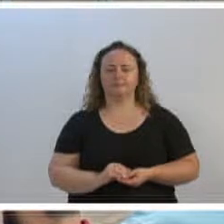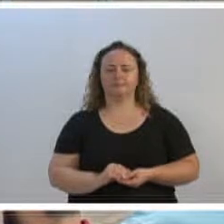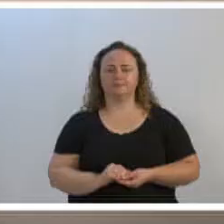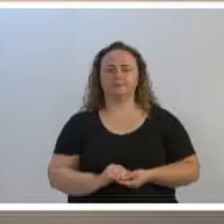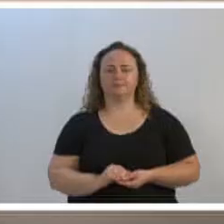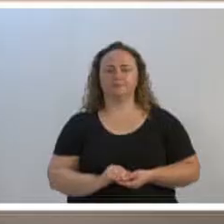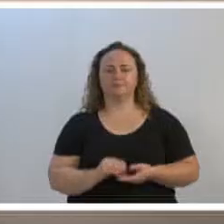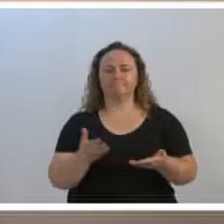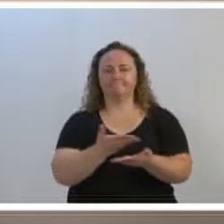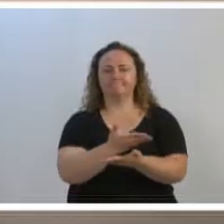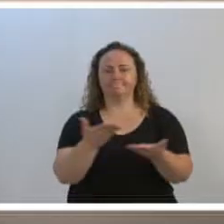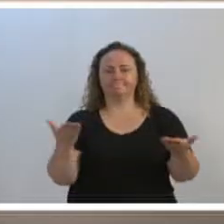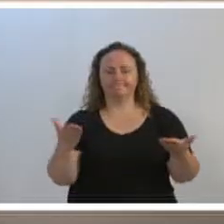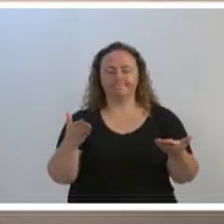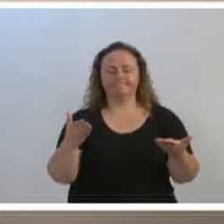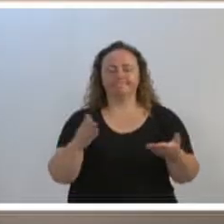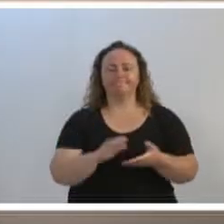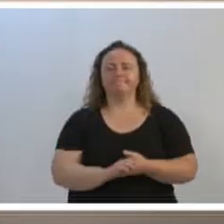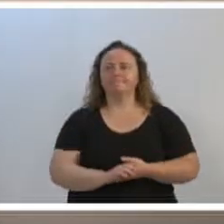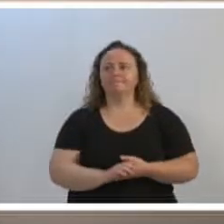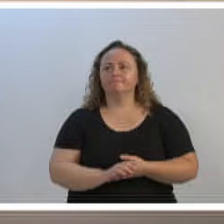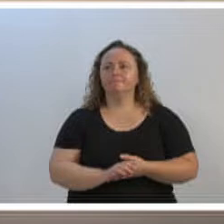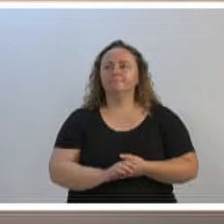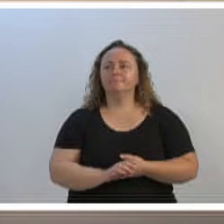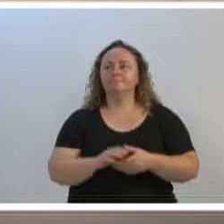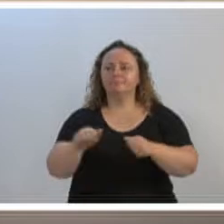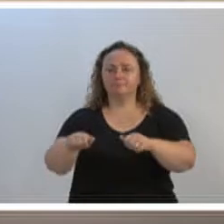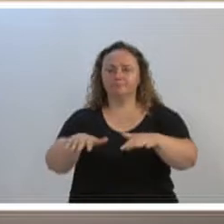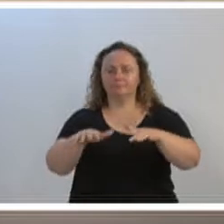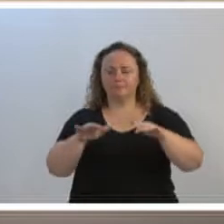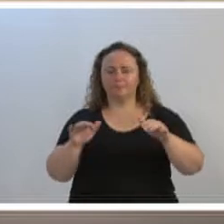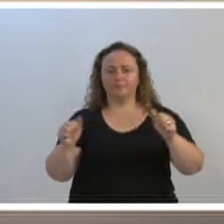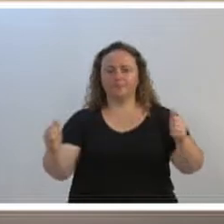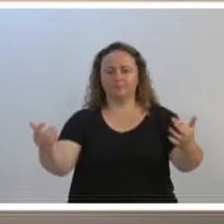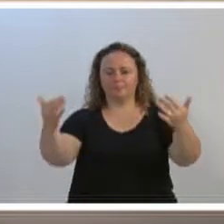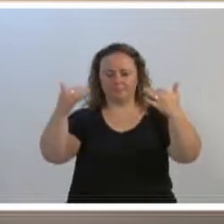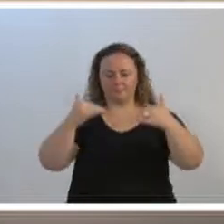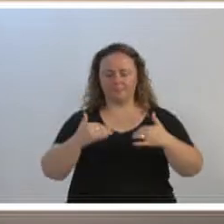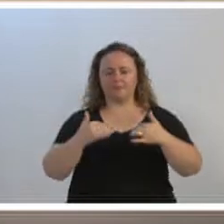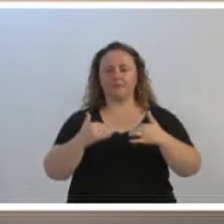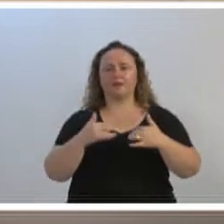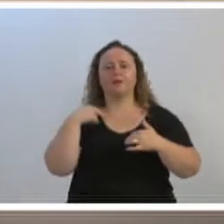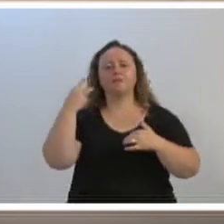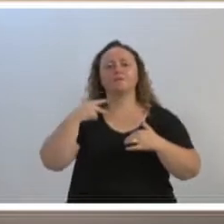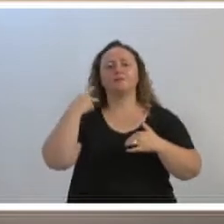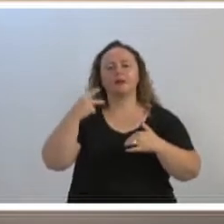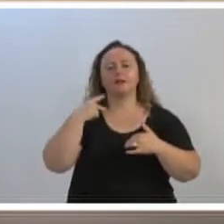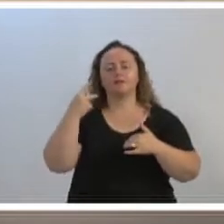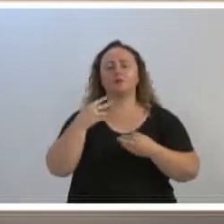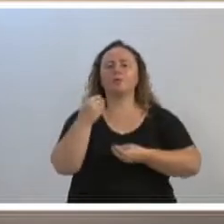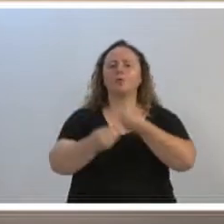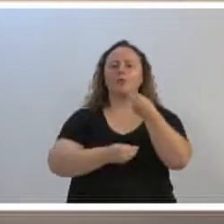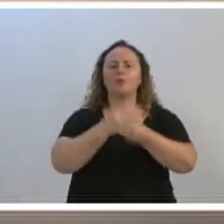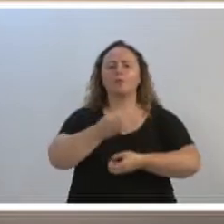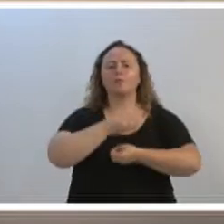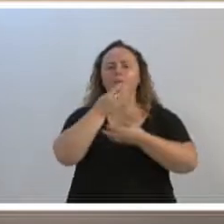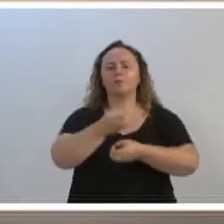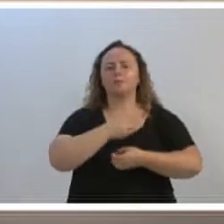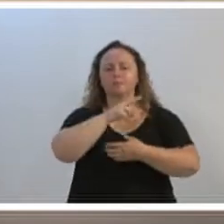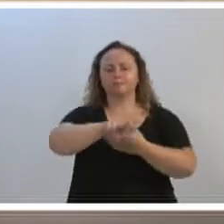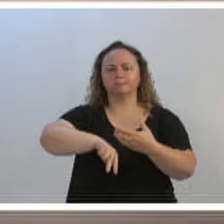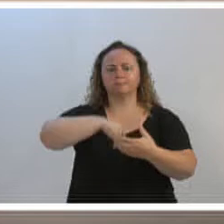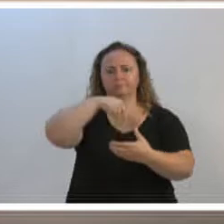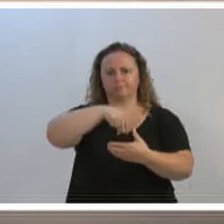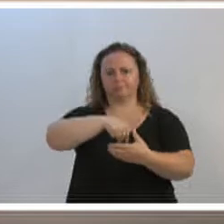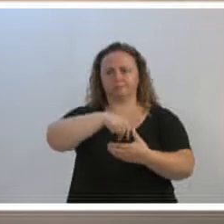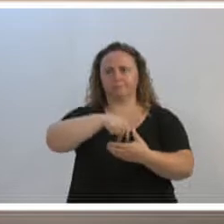Senhores vereadores, eu gostaria da presença de todos os vereadores aqui para nós tomarmos uma decisão quanto à questão dos pronunciamentos. Foi conversado